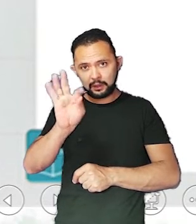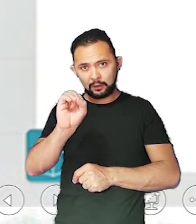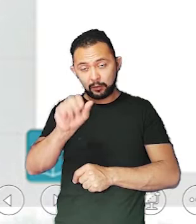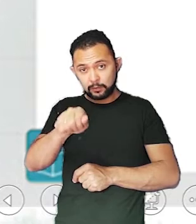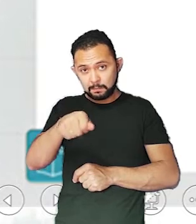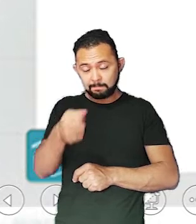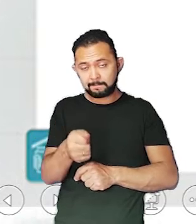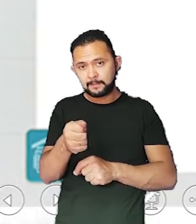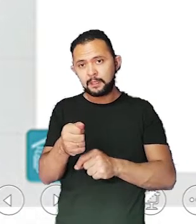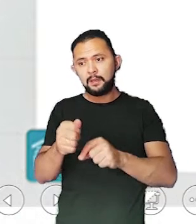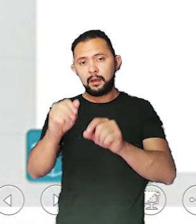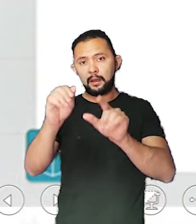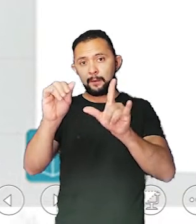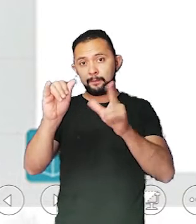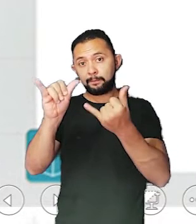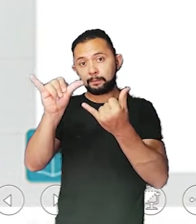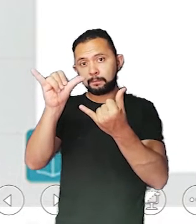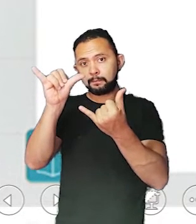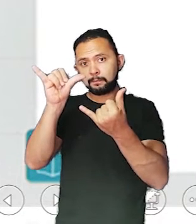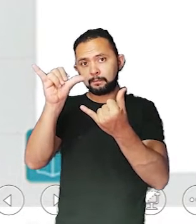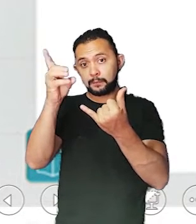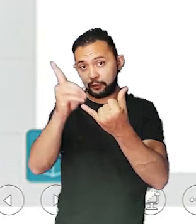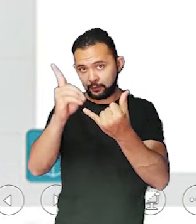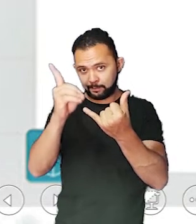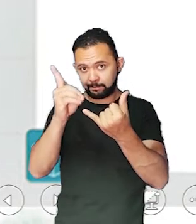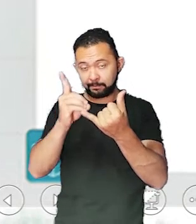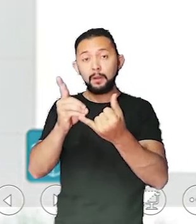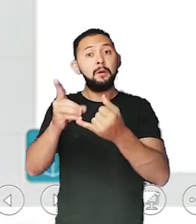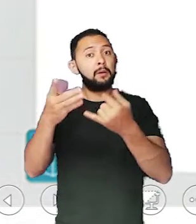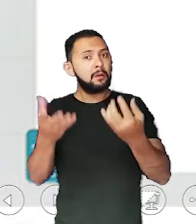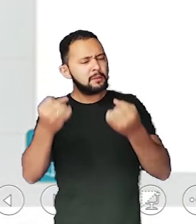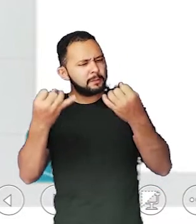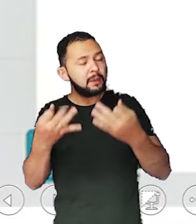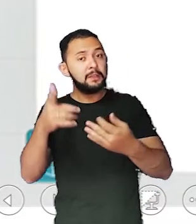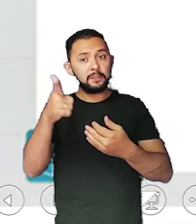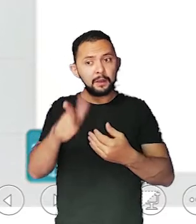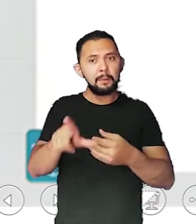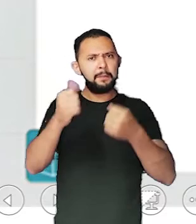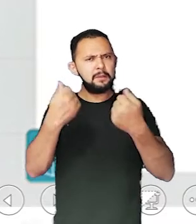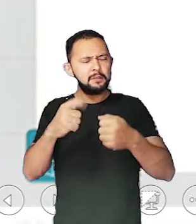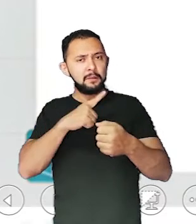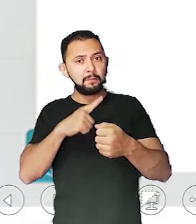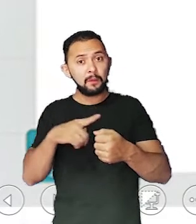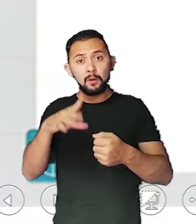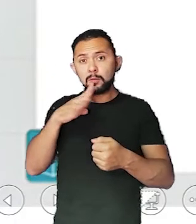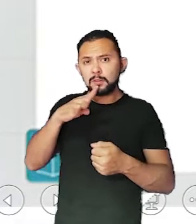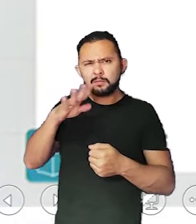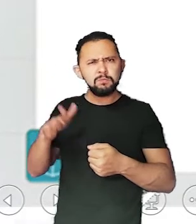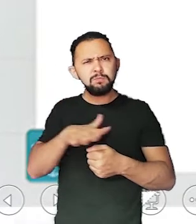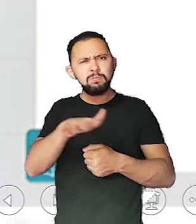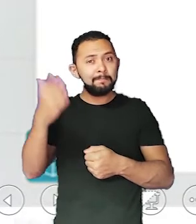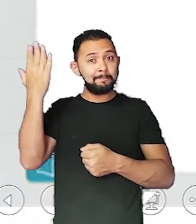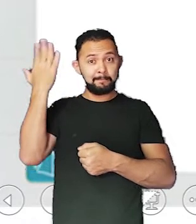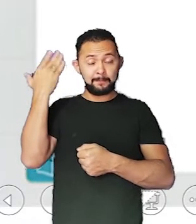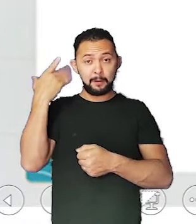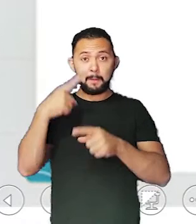Olha só, eu disse para vocês, galera, é muito conhecimento que está exigindo de vocês agora, ó. Sujeito, verbo e objeto direto. Mas veja que